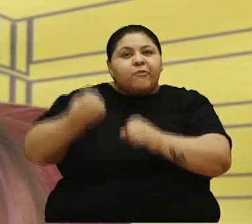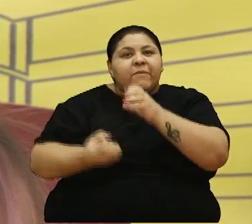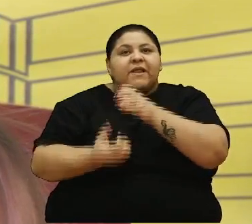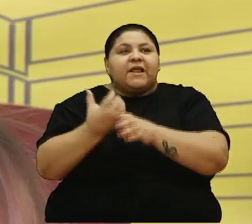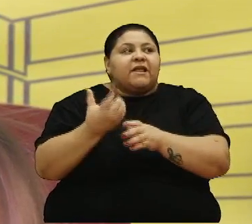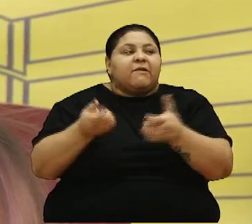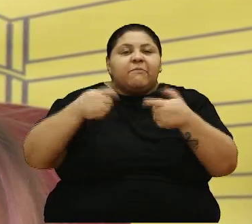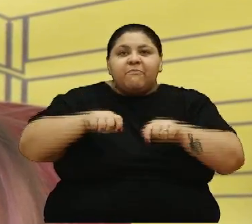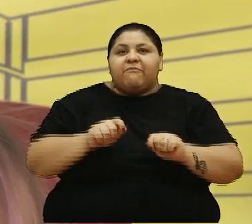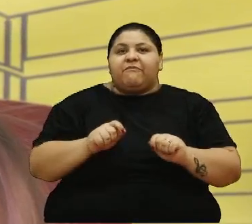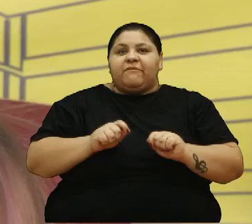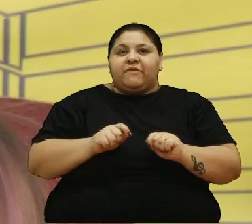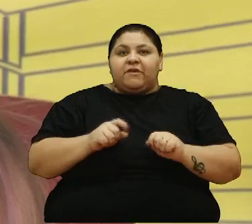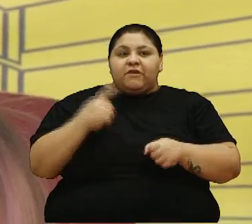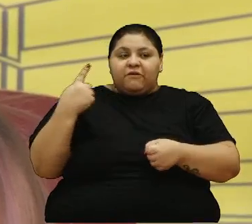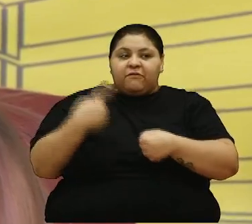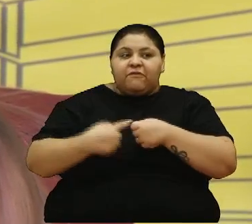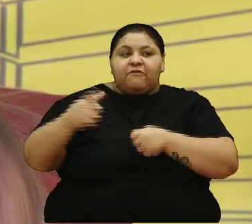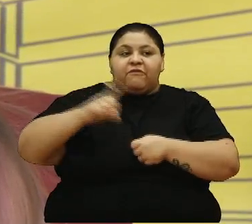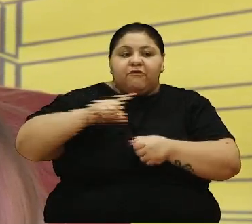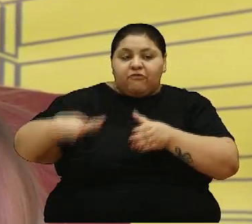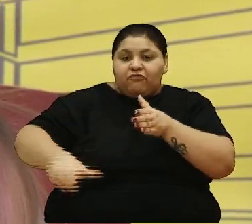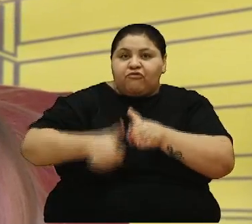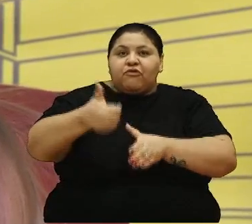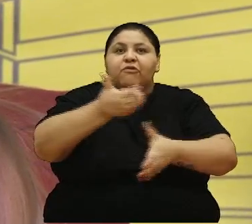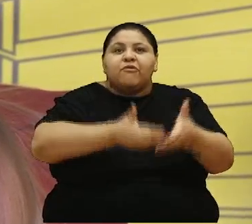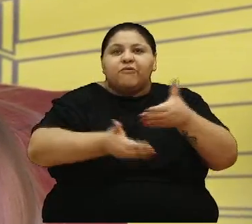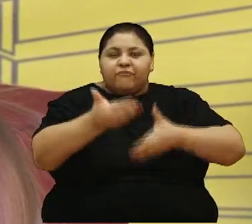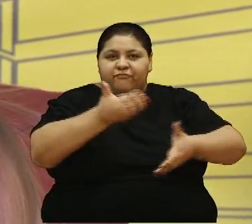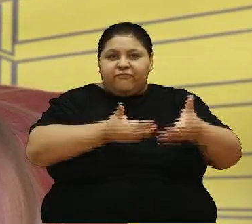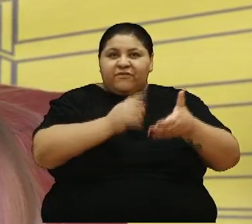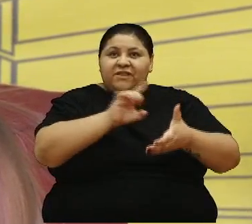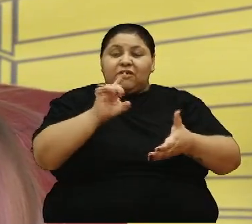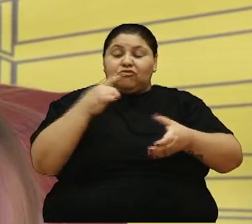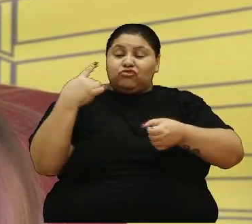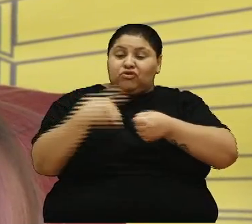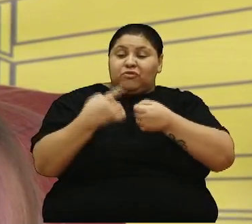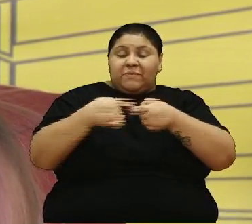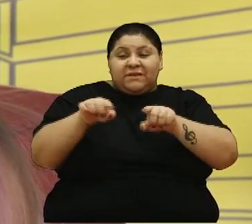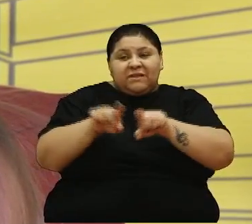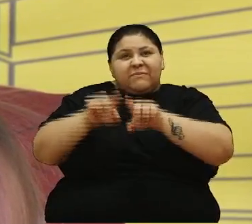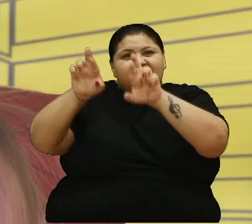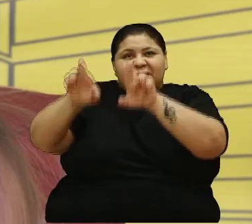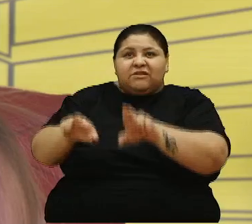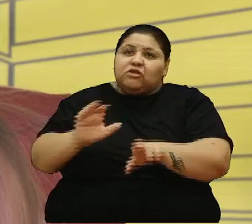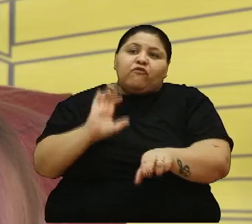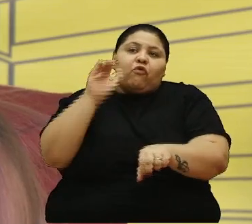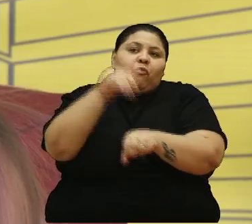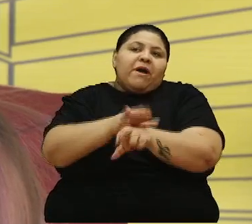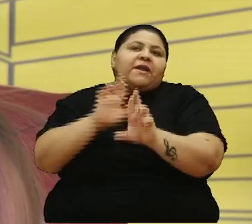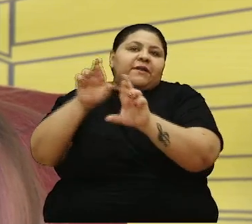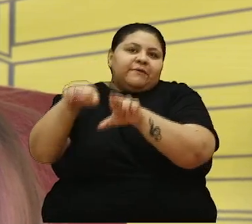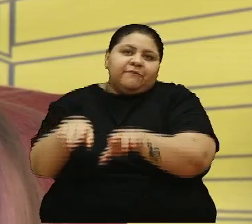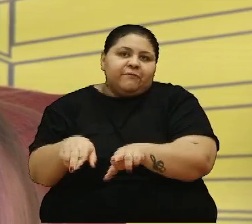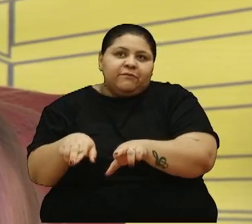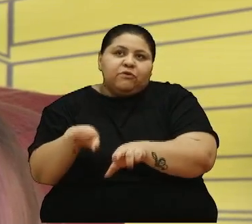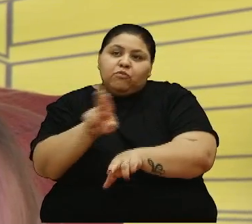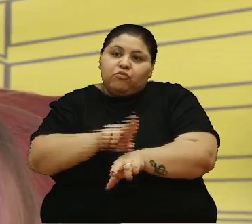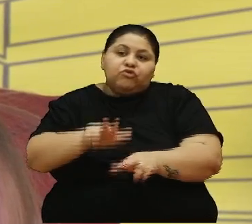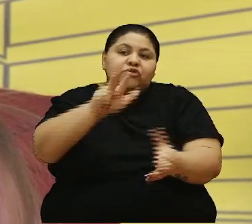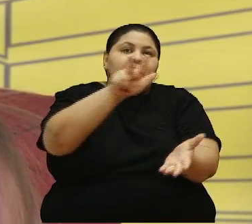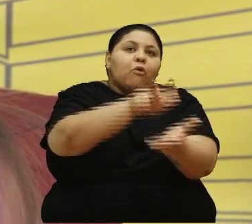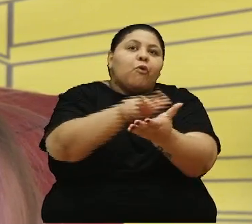condições de que a cidade tenha um melhor atendimento, né? Não só a cidade, também a região, não quero culpar a região por ocupar os leitos